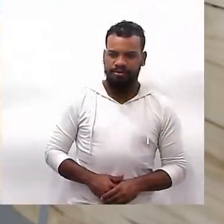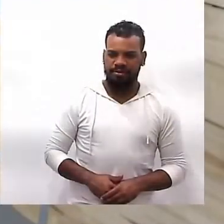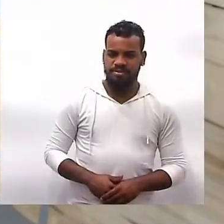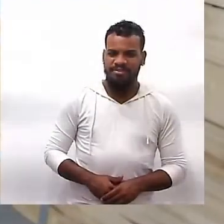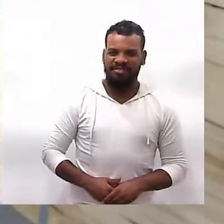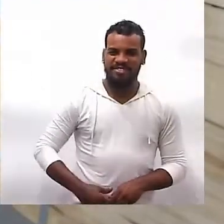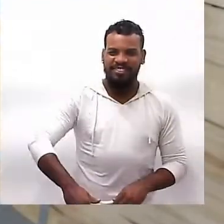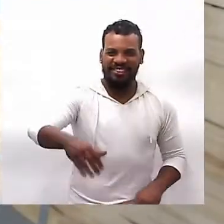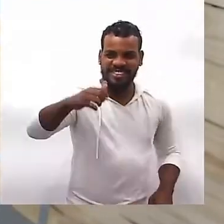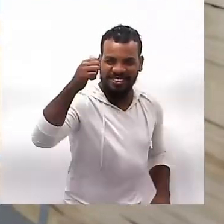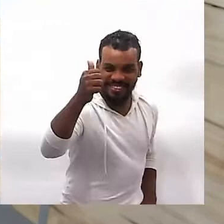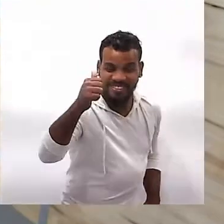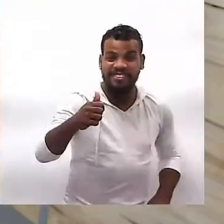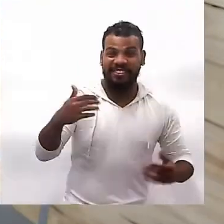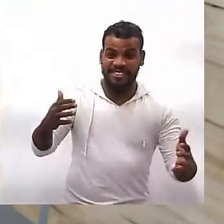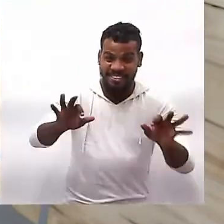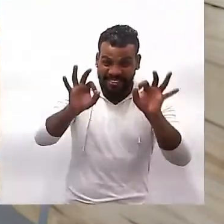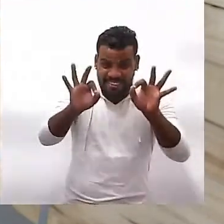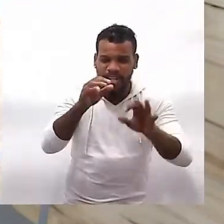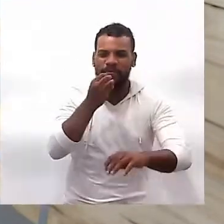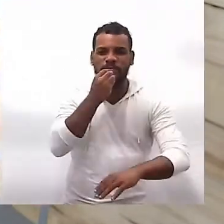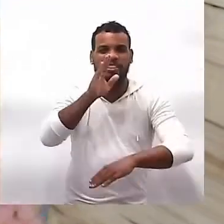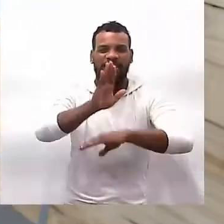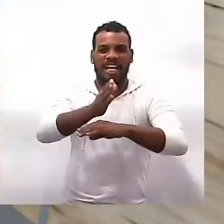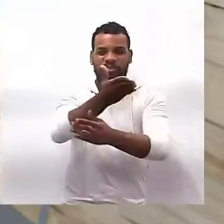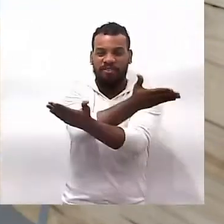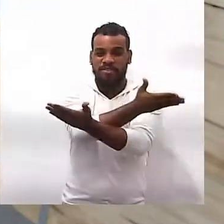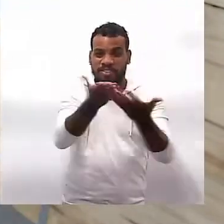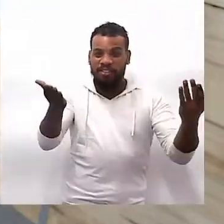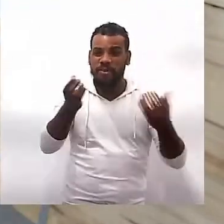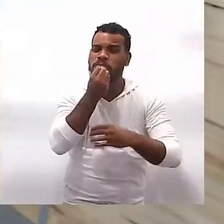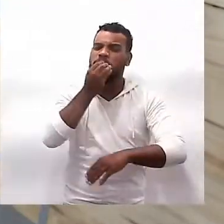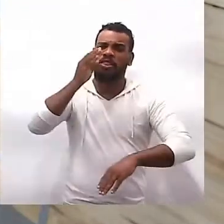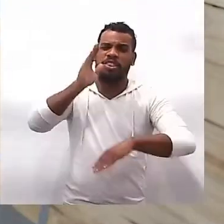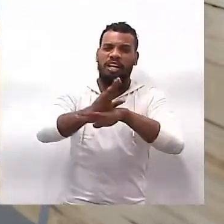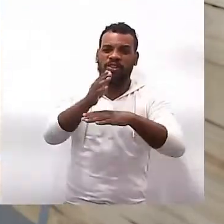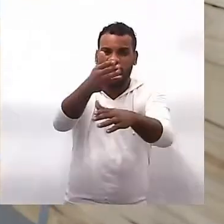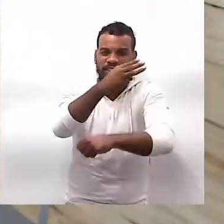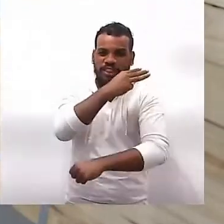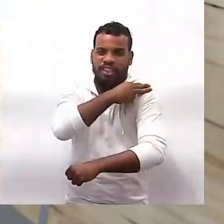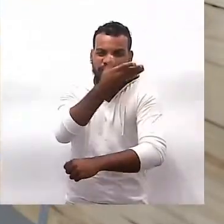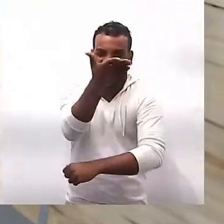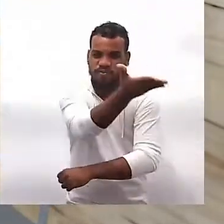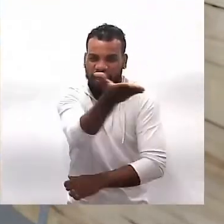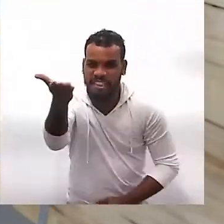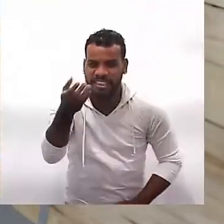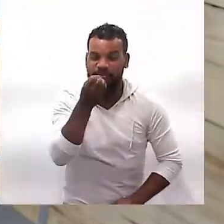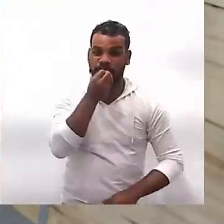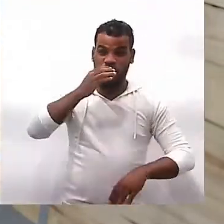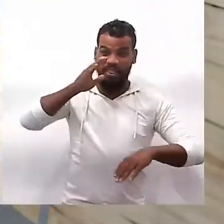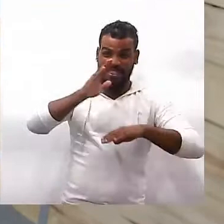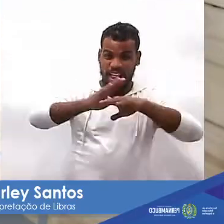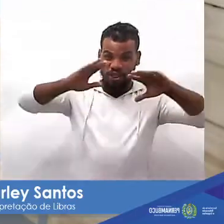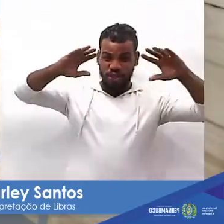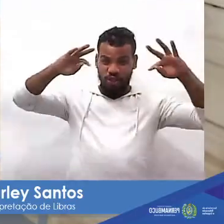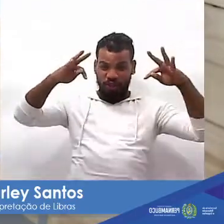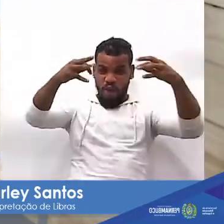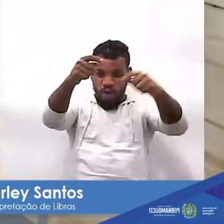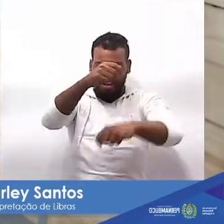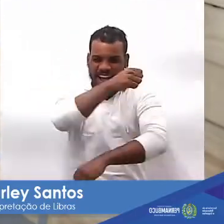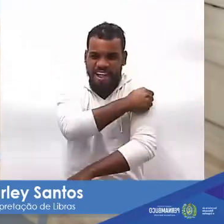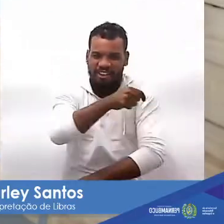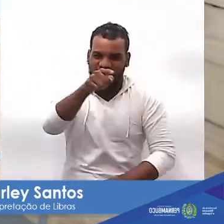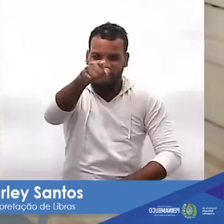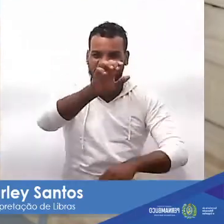Fala pessoas, e aí, tudo certo? Boa tarde para todo mundo, boa tarde para os meus terceiros anistas, boa tarde para todos os feras